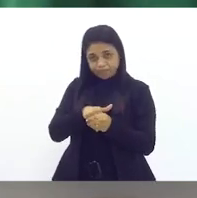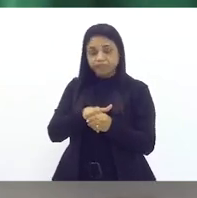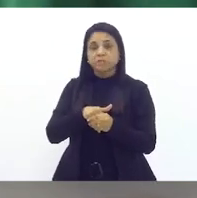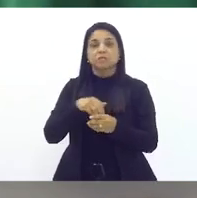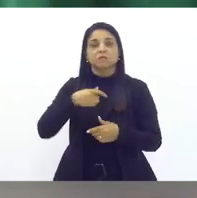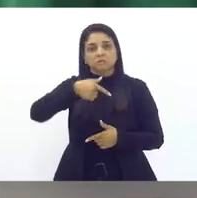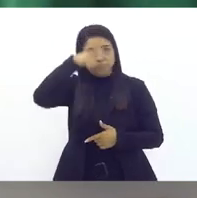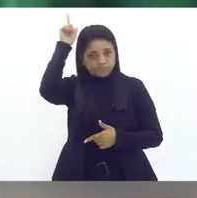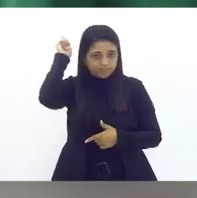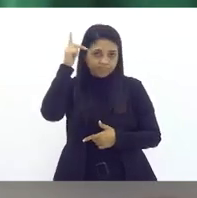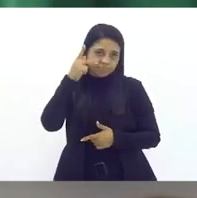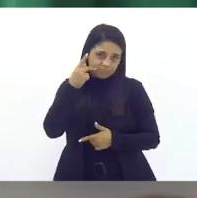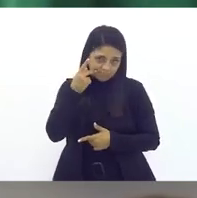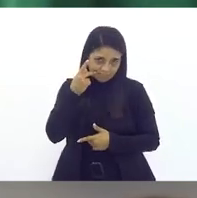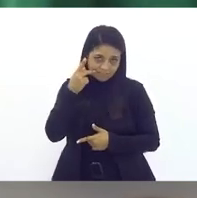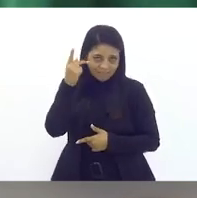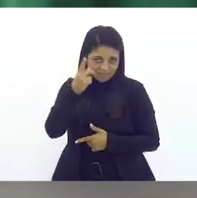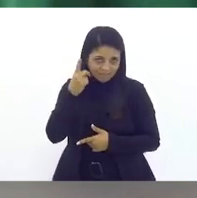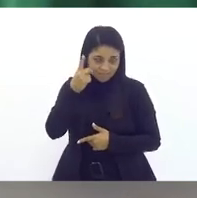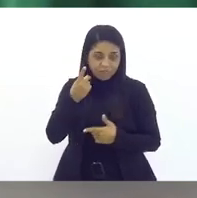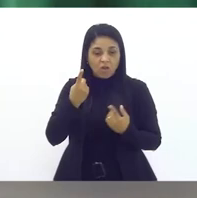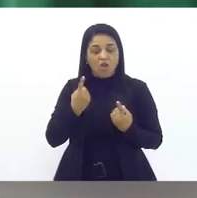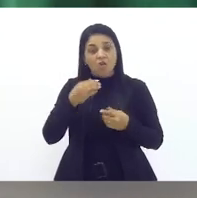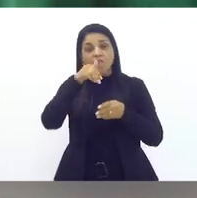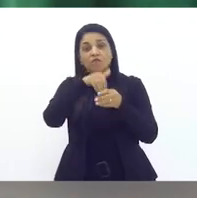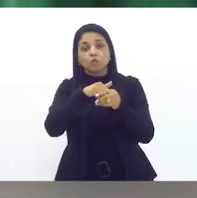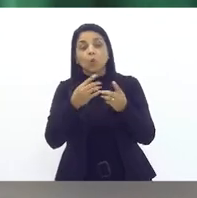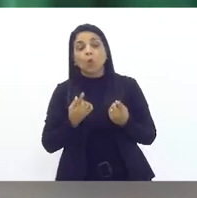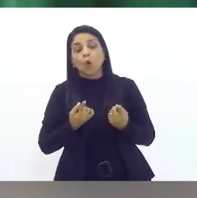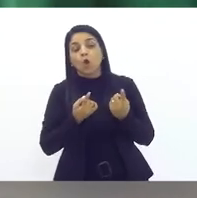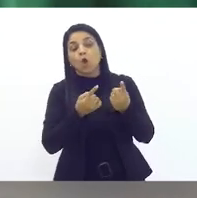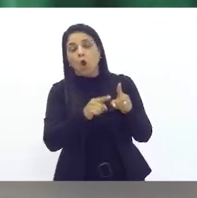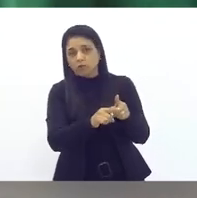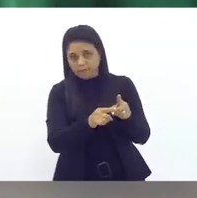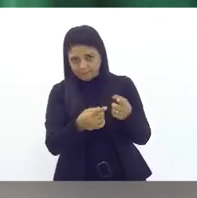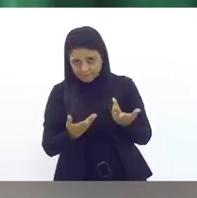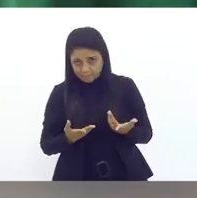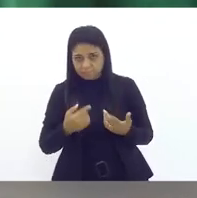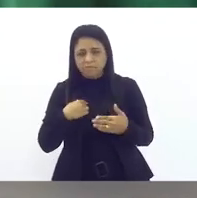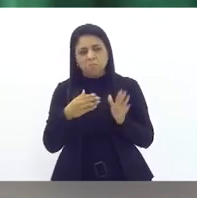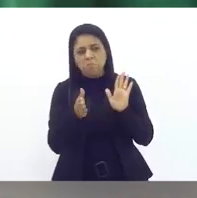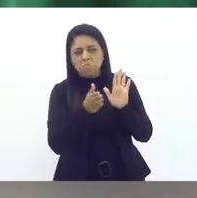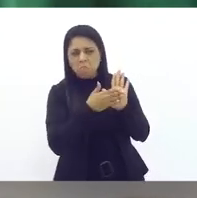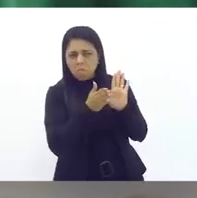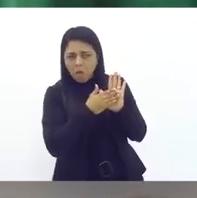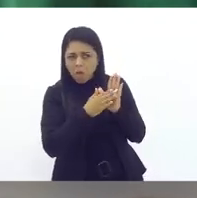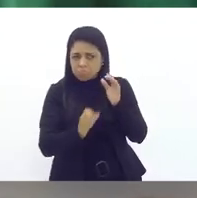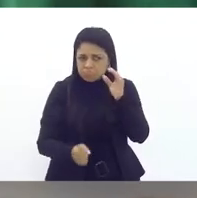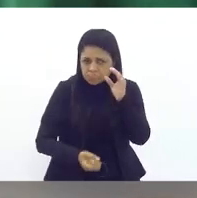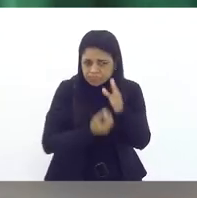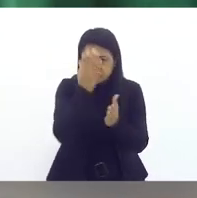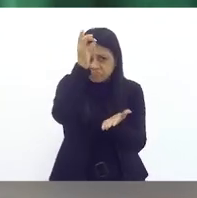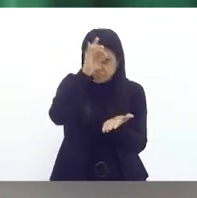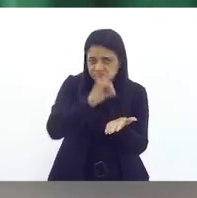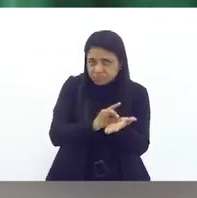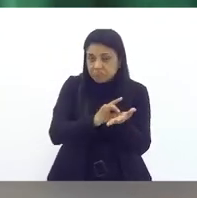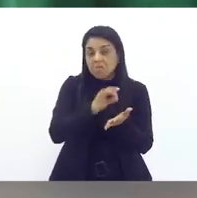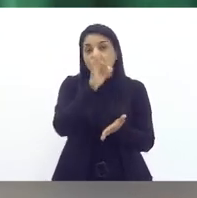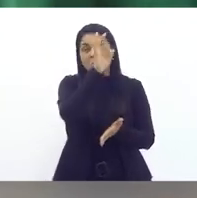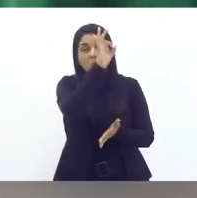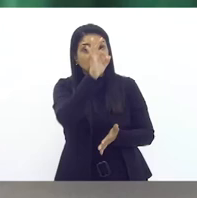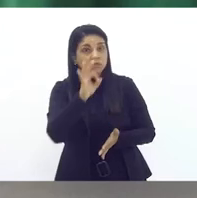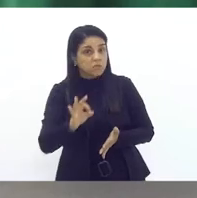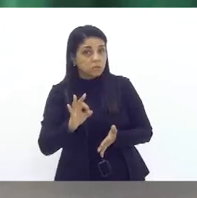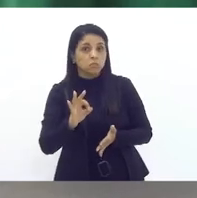seria pior do que foi aprovado, porque, salvo engano, a proposta original teria sido para um percentual ainda maior do